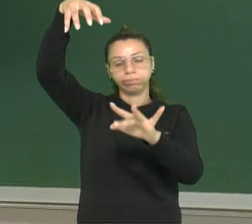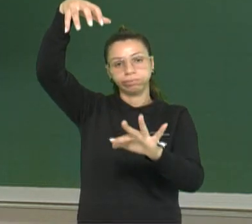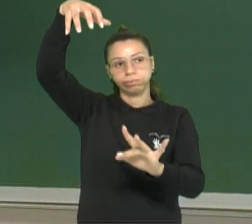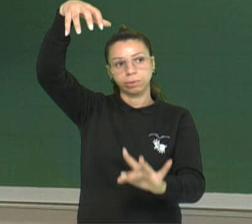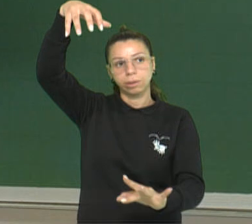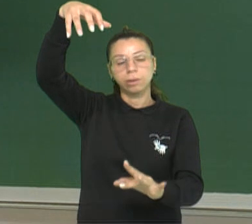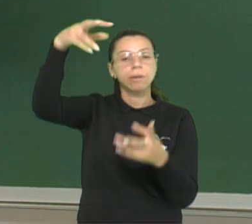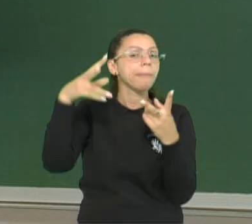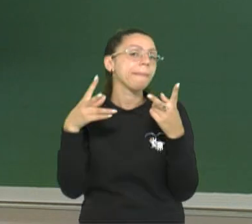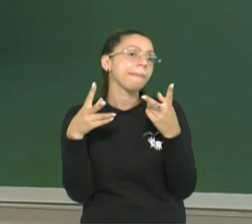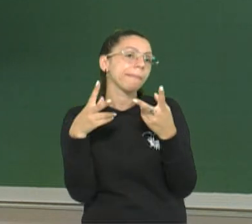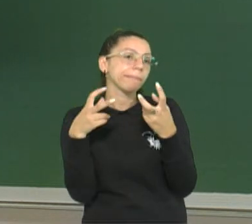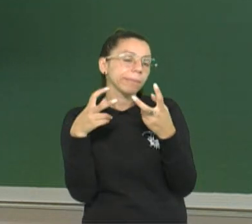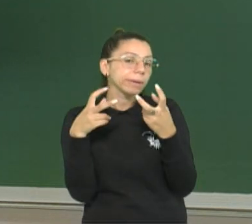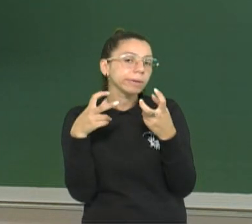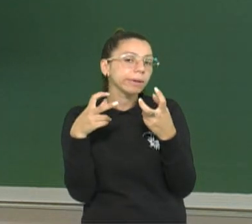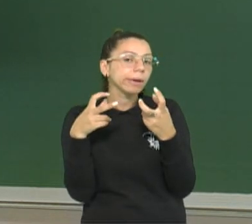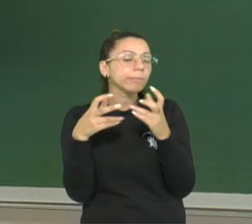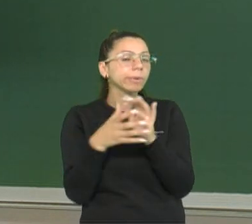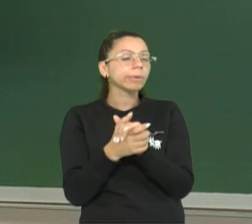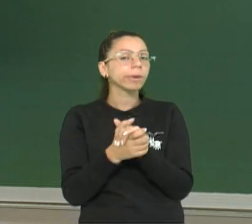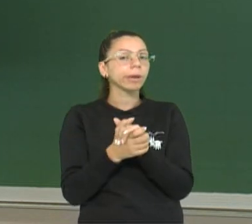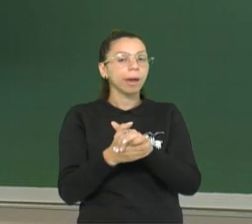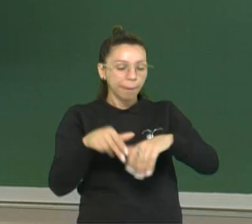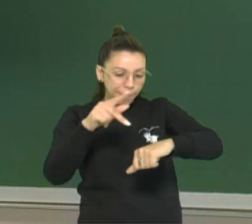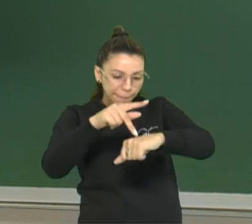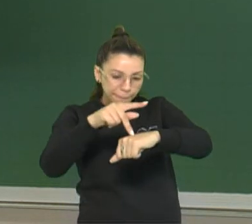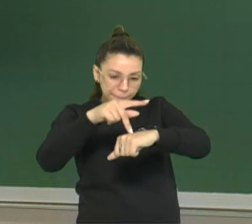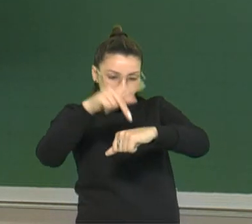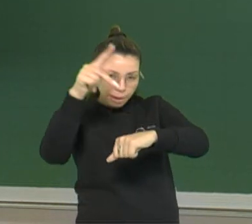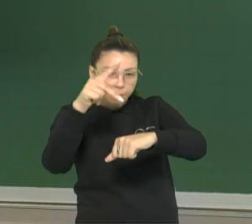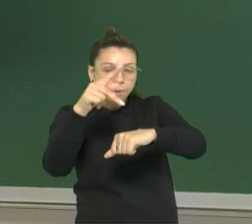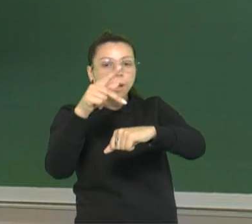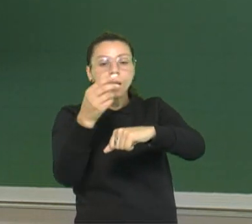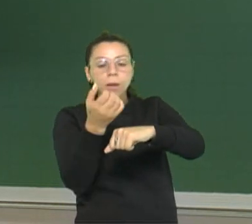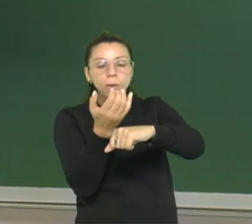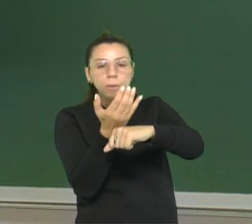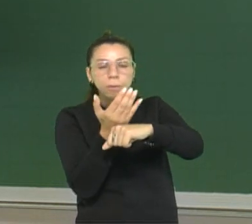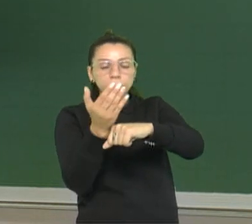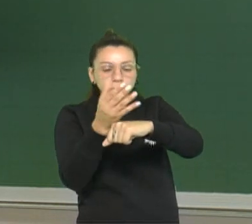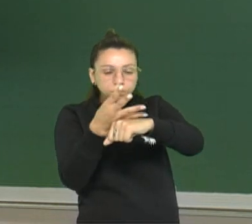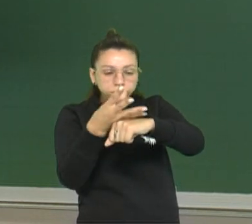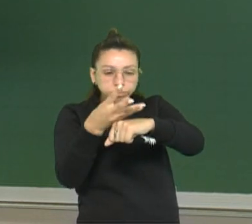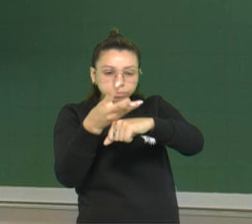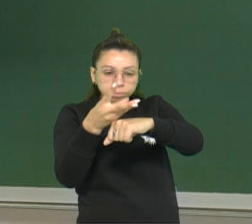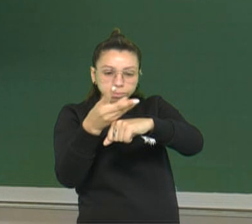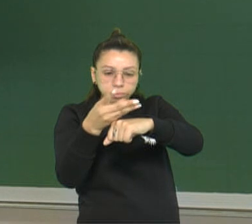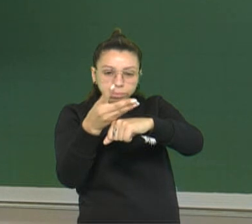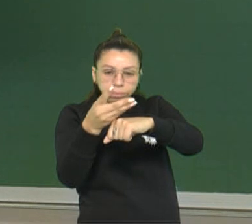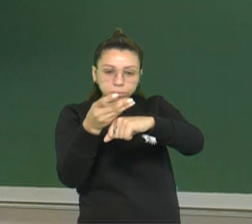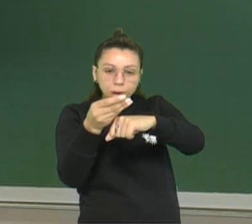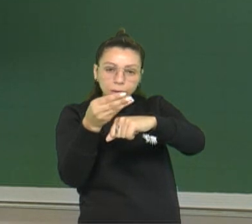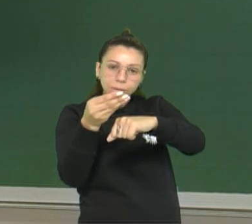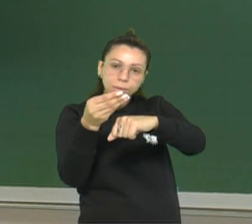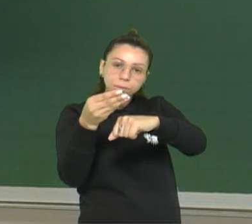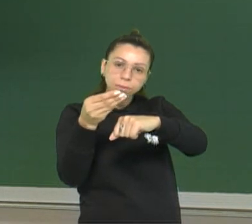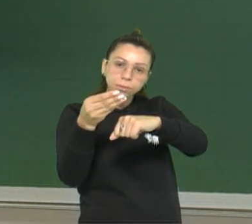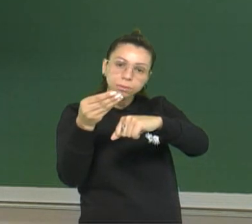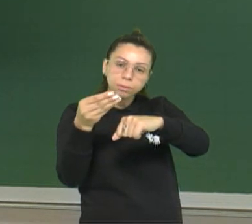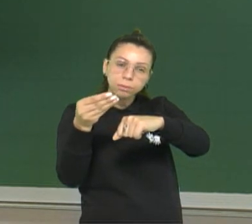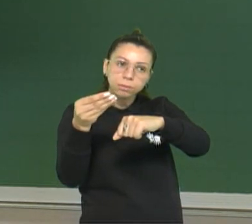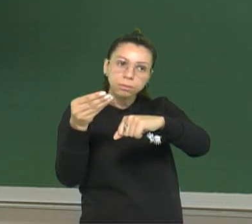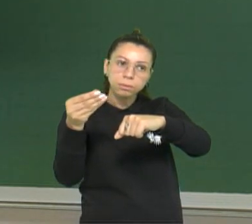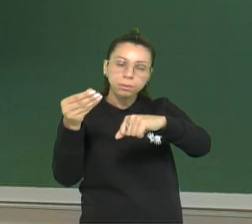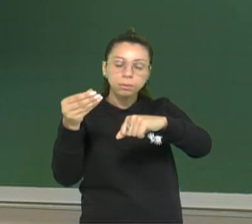nós vamos perceber que essa rocha ela vai se decompondo. E a partir desse processo de decomposição da rocha, desse